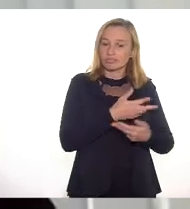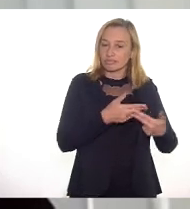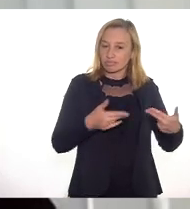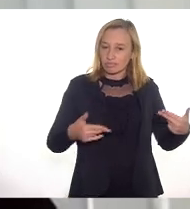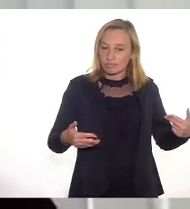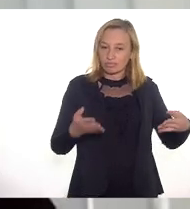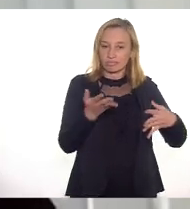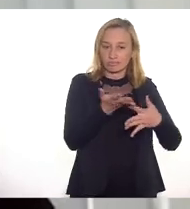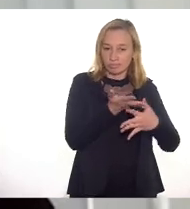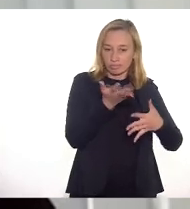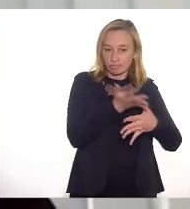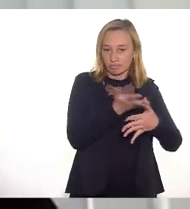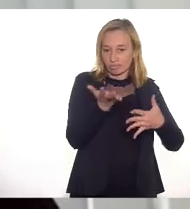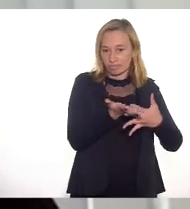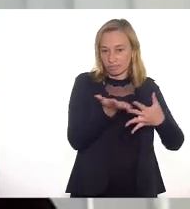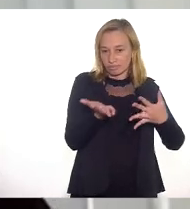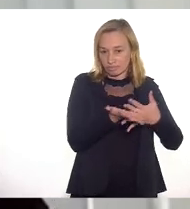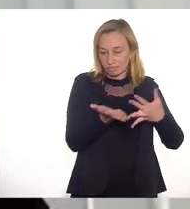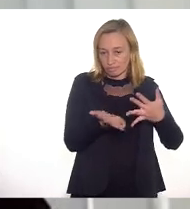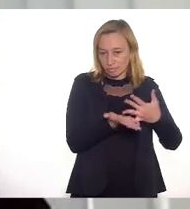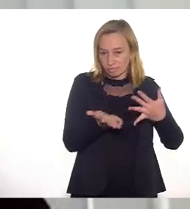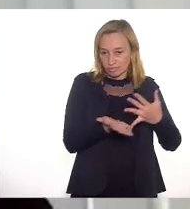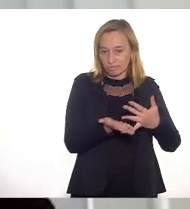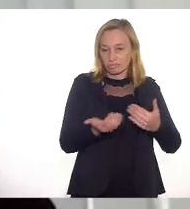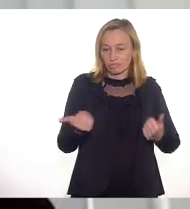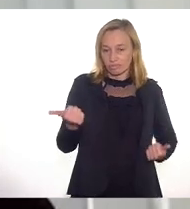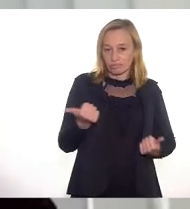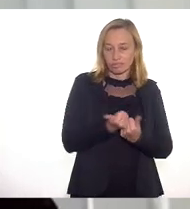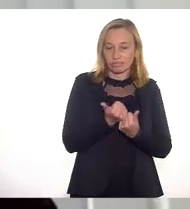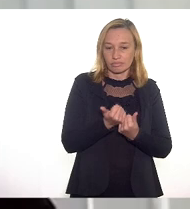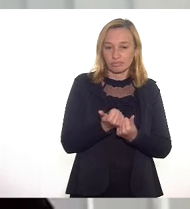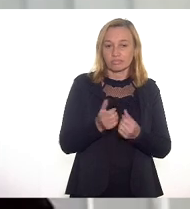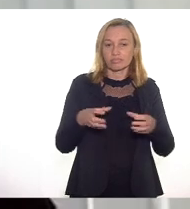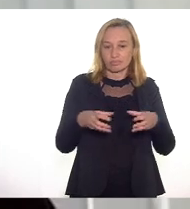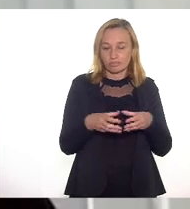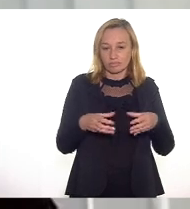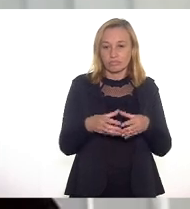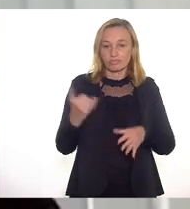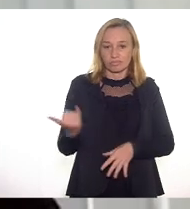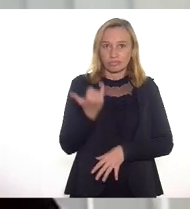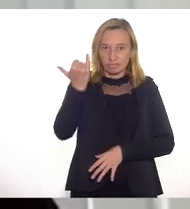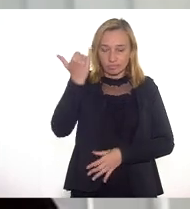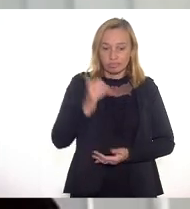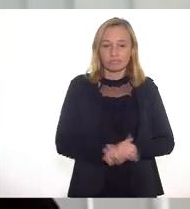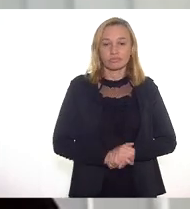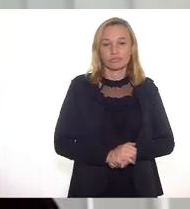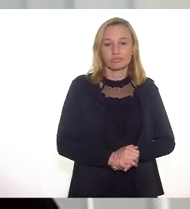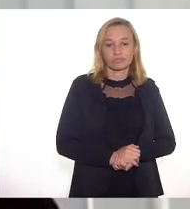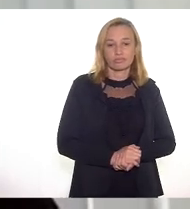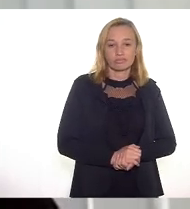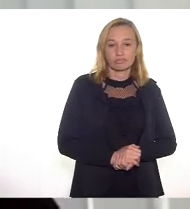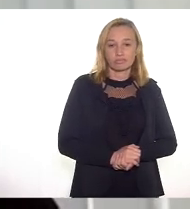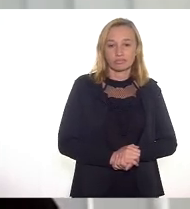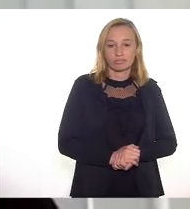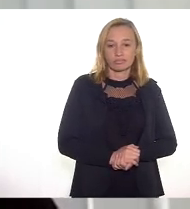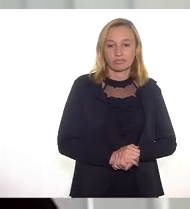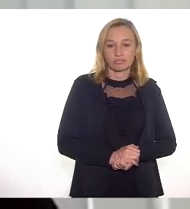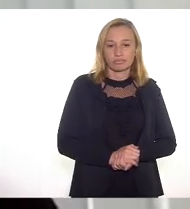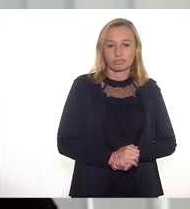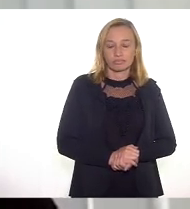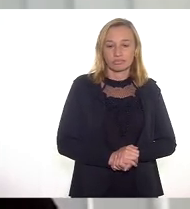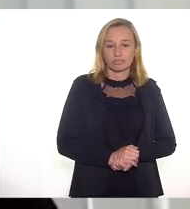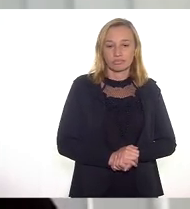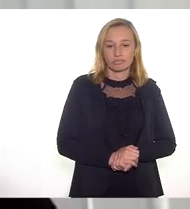eu já conto com apoio de órgãos muito importantes, até apoios que, na sua maioria,